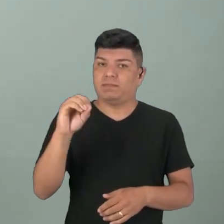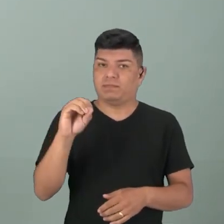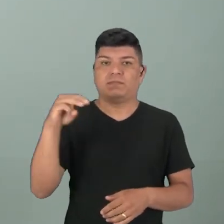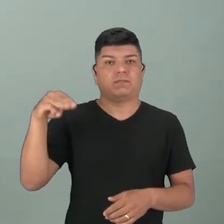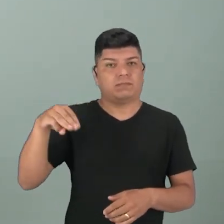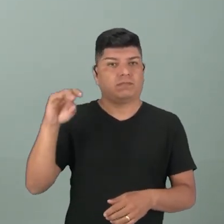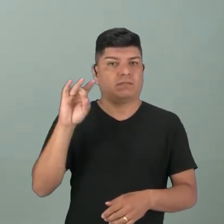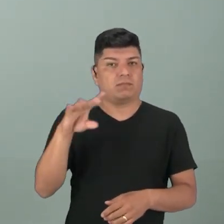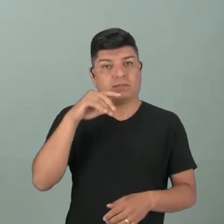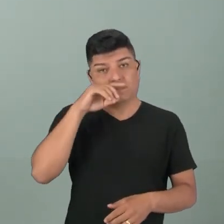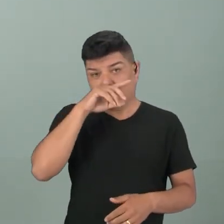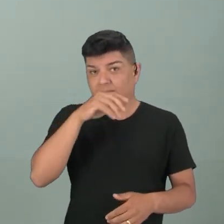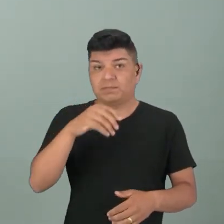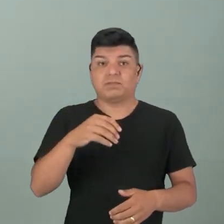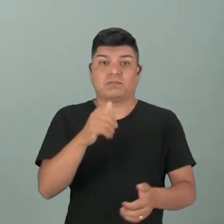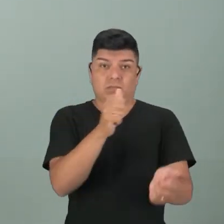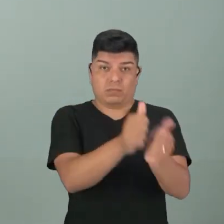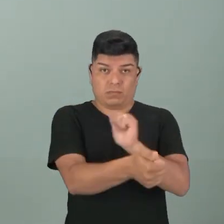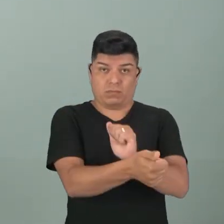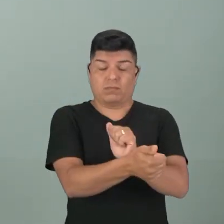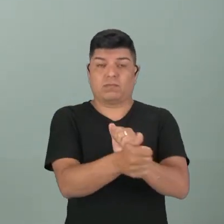futebol, ele dura quanto tempo?